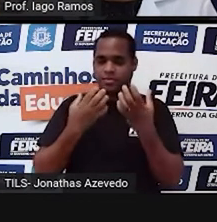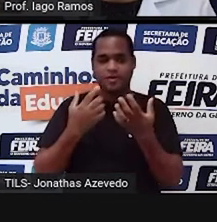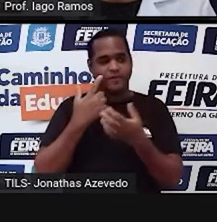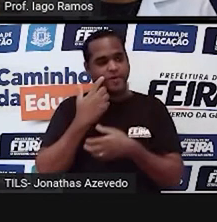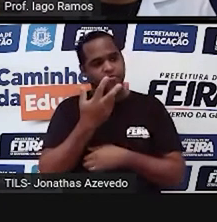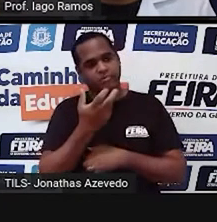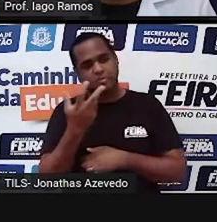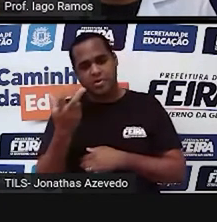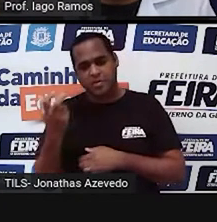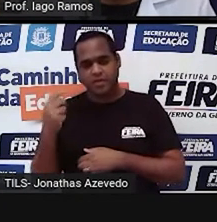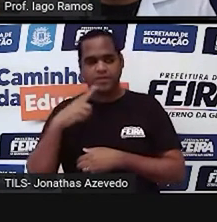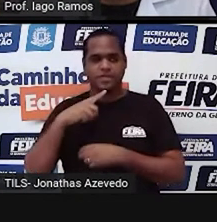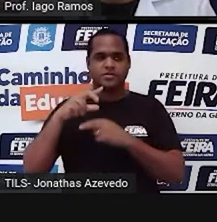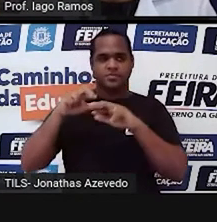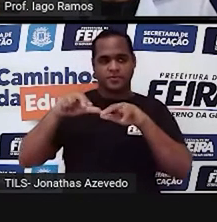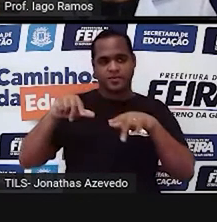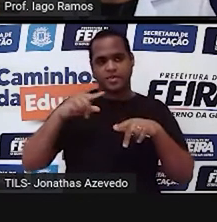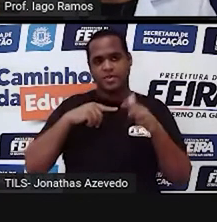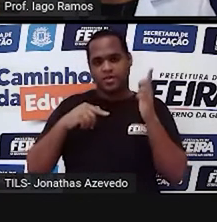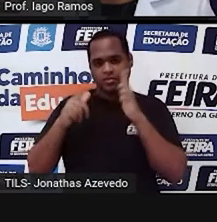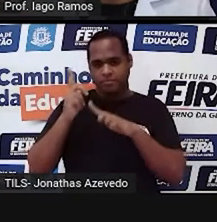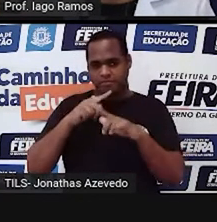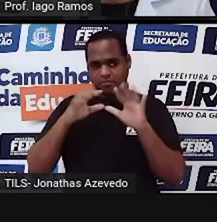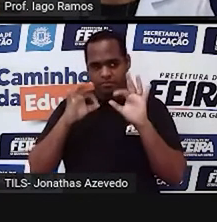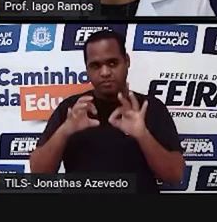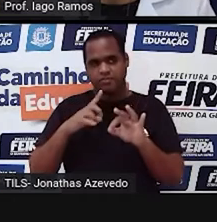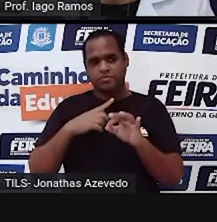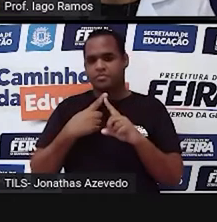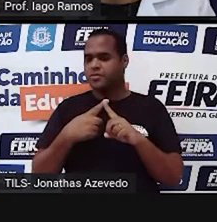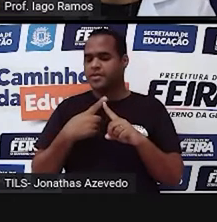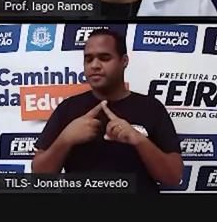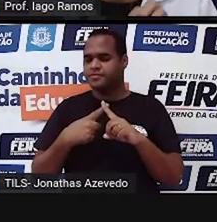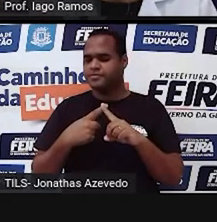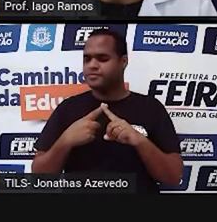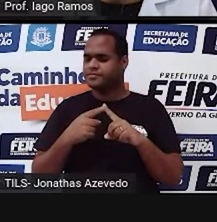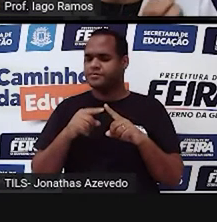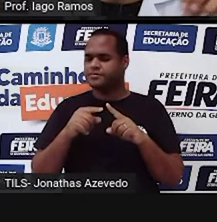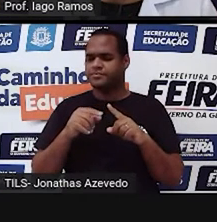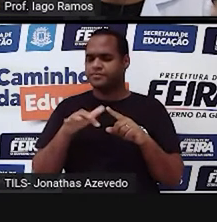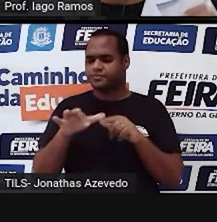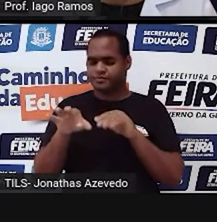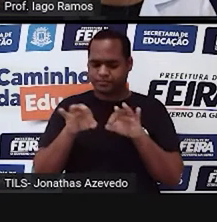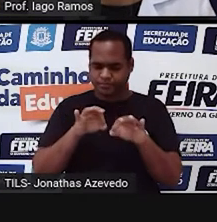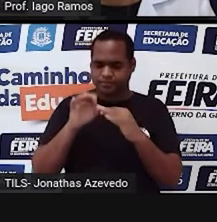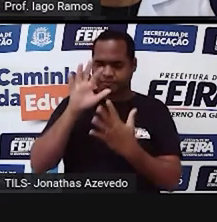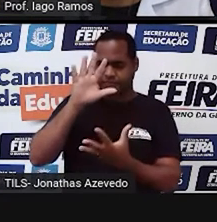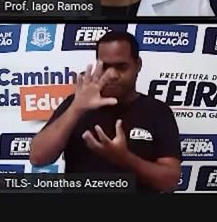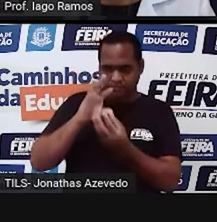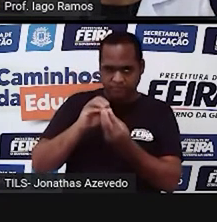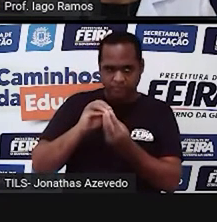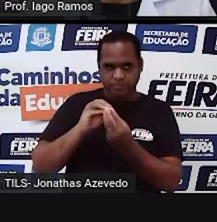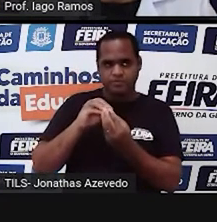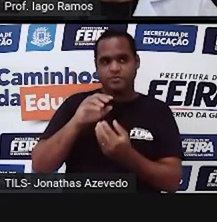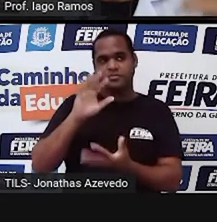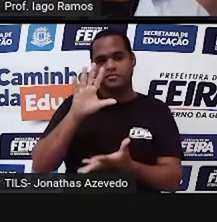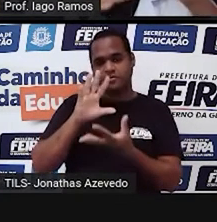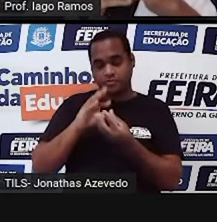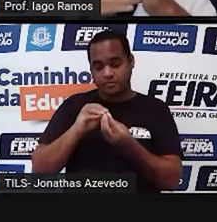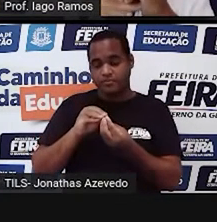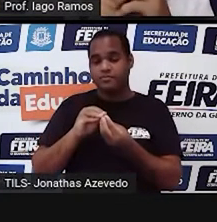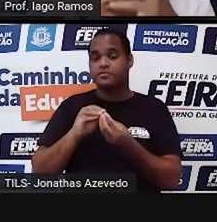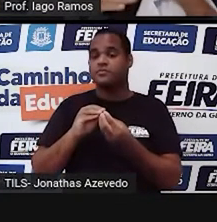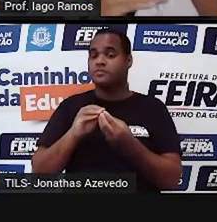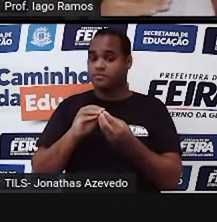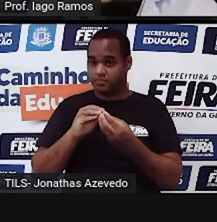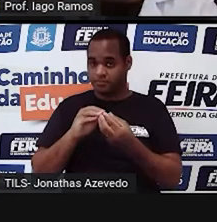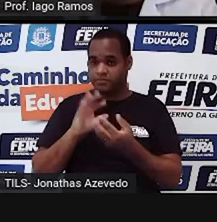nossa volta, né? Por quê, professor? Porque eles resumem as informações.